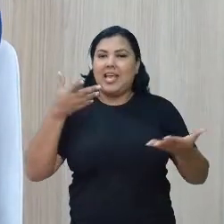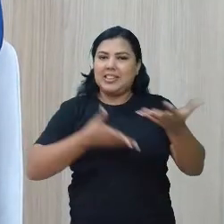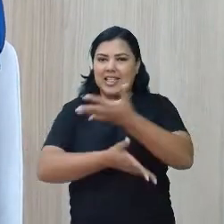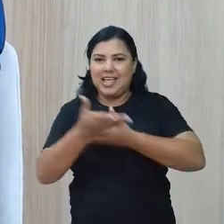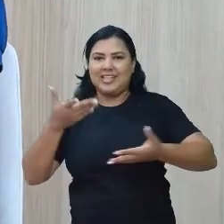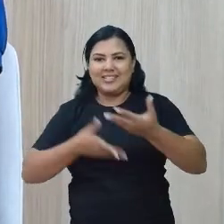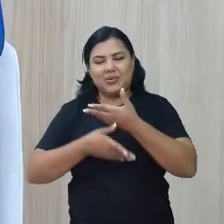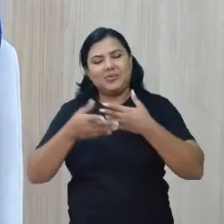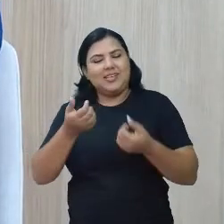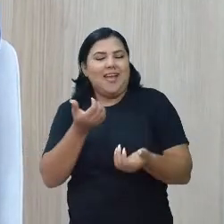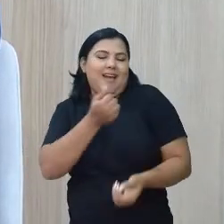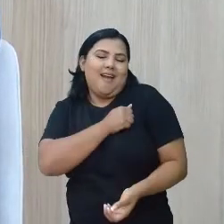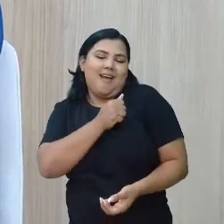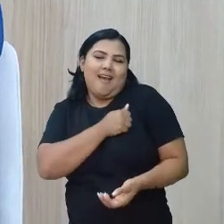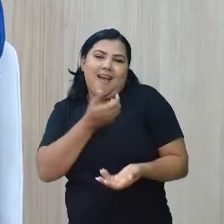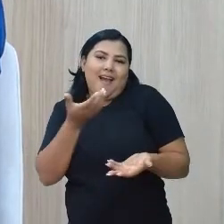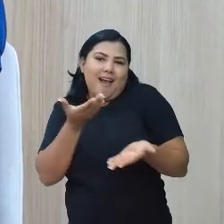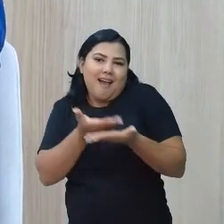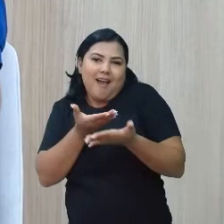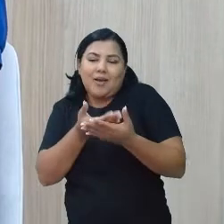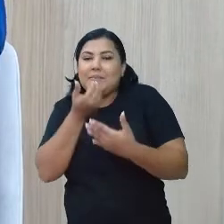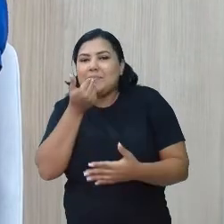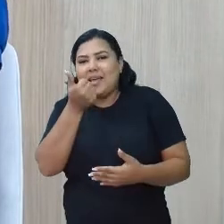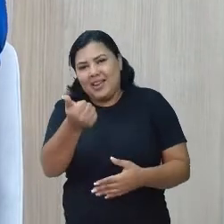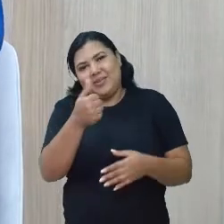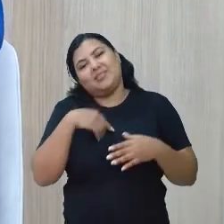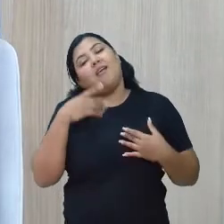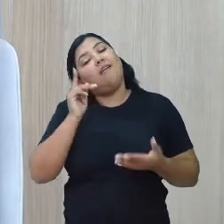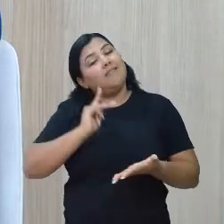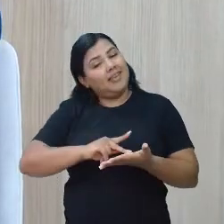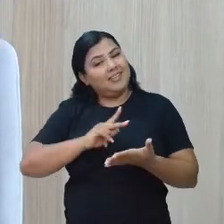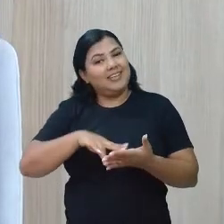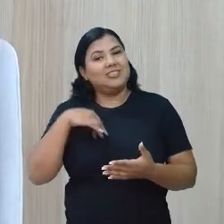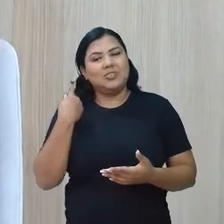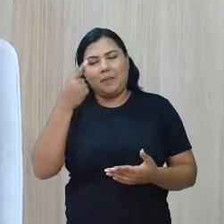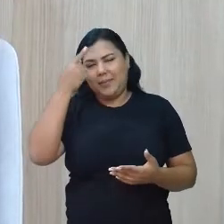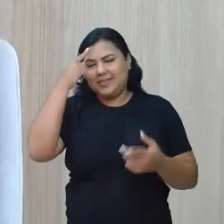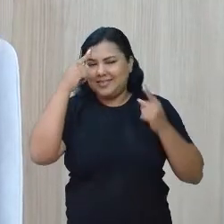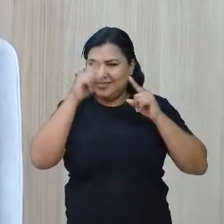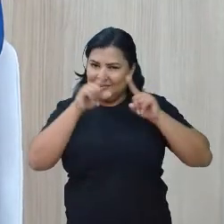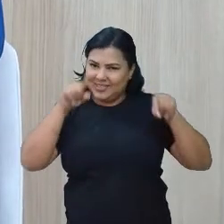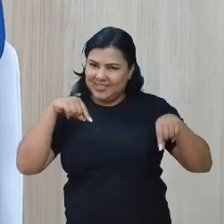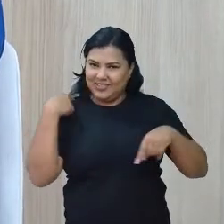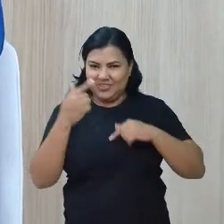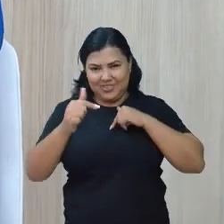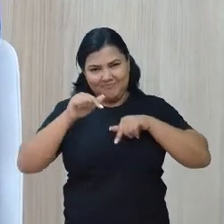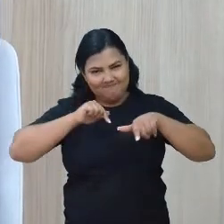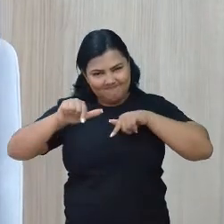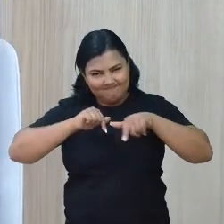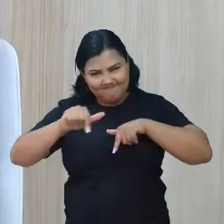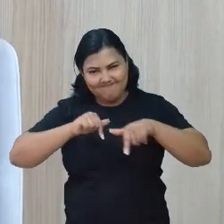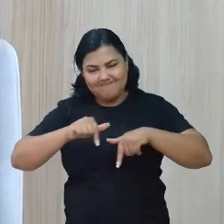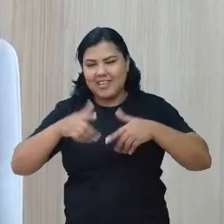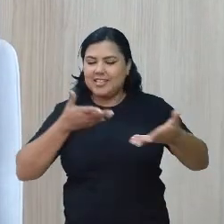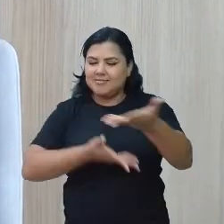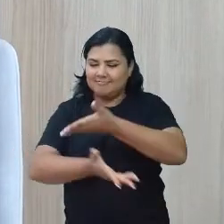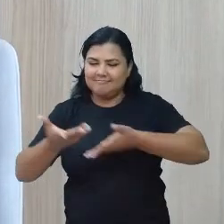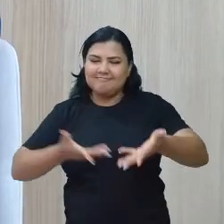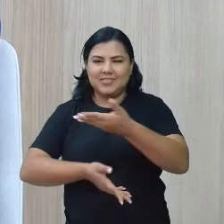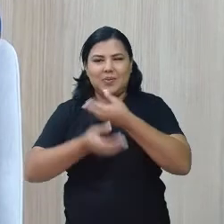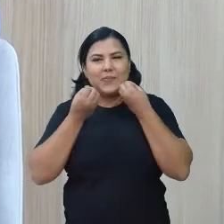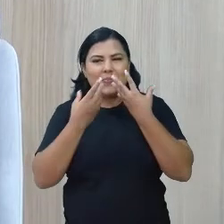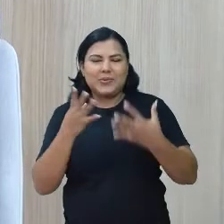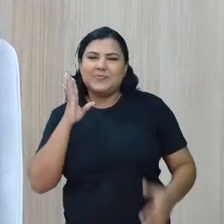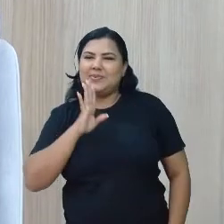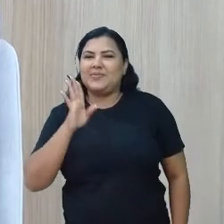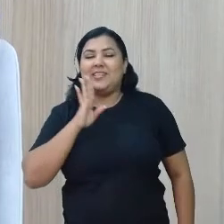torna a aula da gente melhor, e é verdade. É para isso que a gente pensou no projeto, é para isso que a gente está trabalhando, para que essa interação seja muito